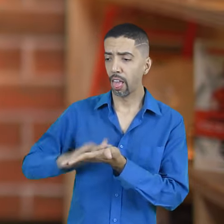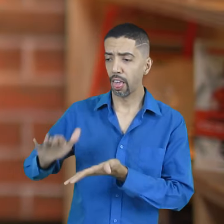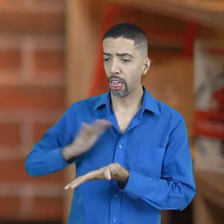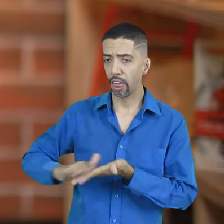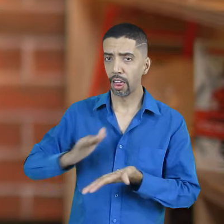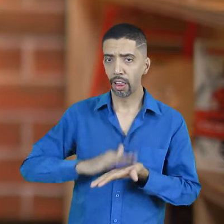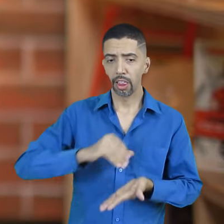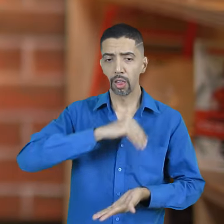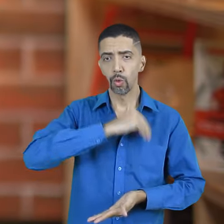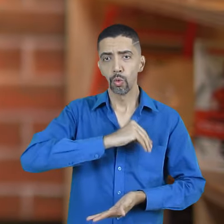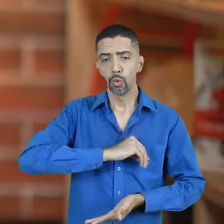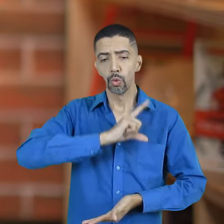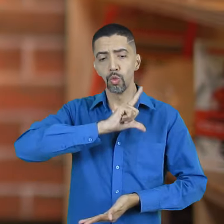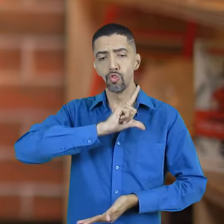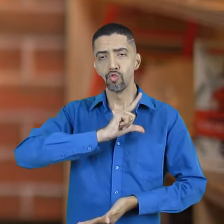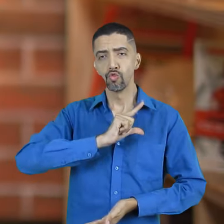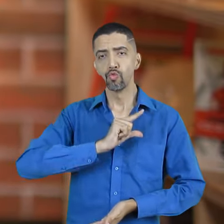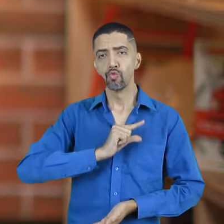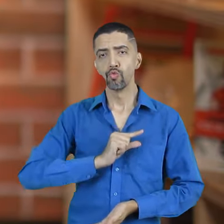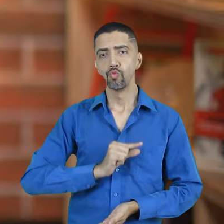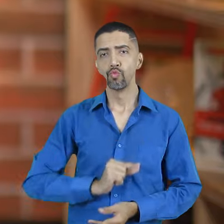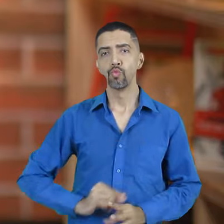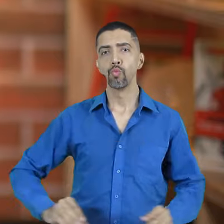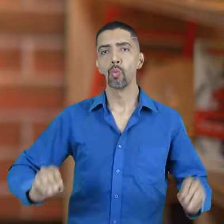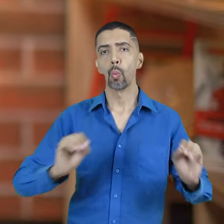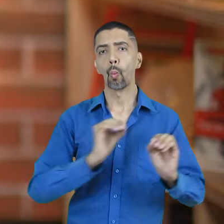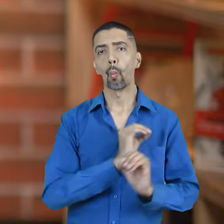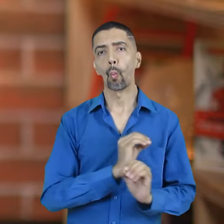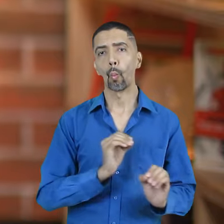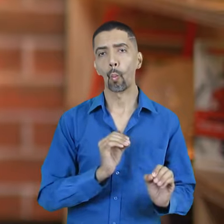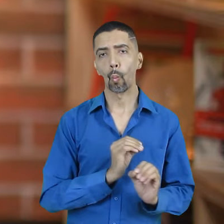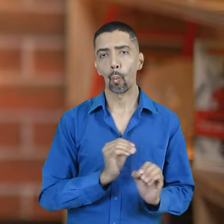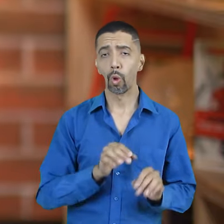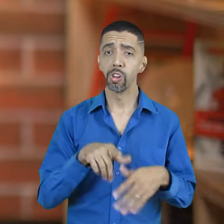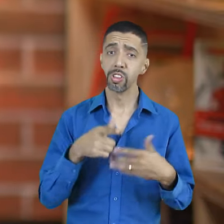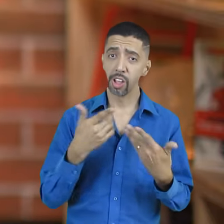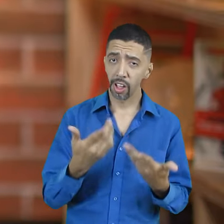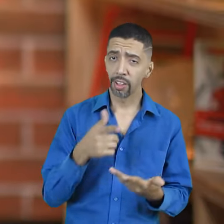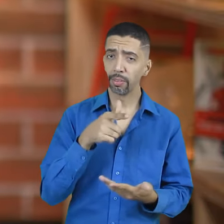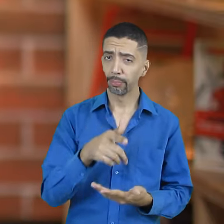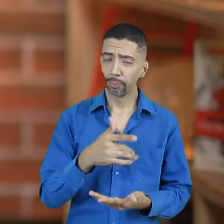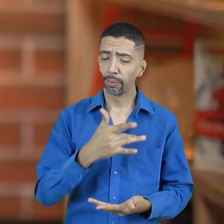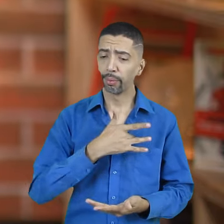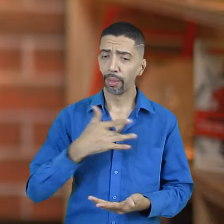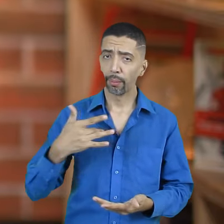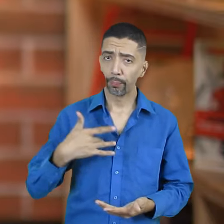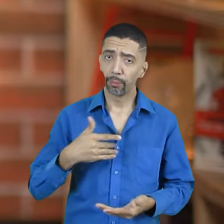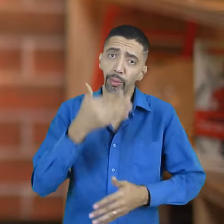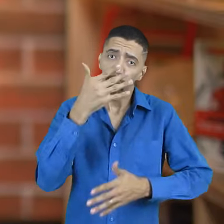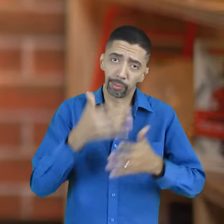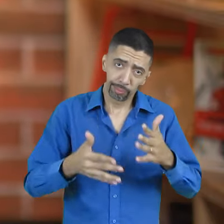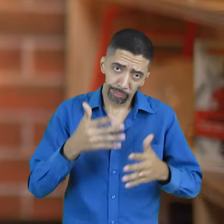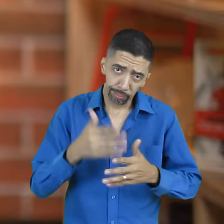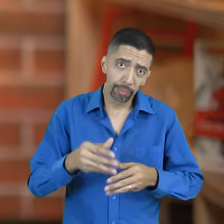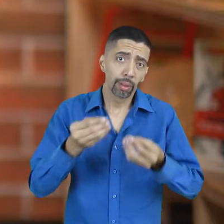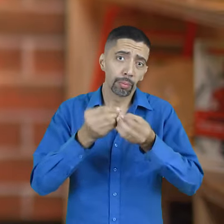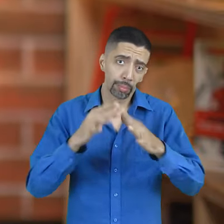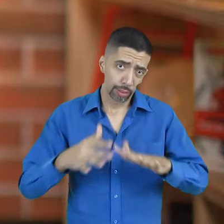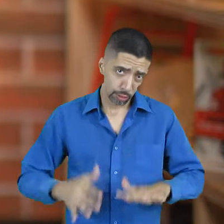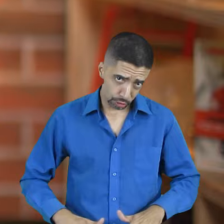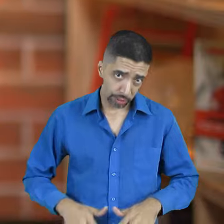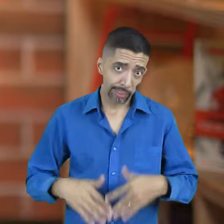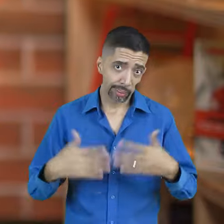situação extremamente covarde, perdendo realmente todas essas saúdes que eu já elenquei aqui. O que eu queria